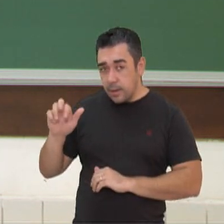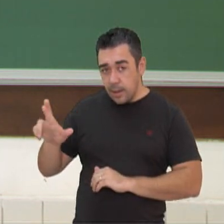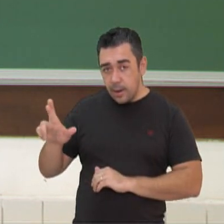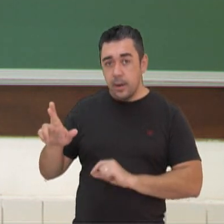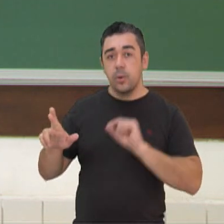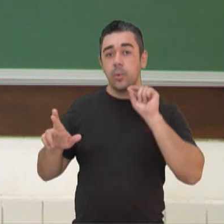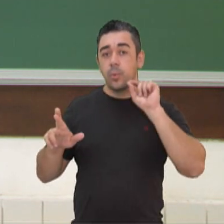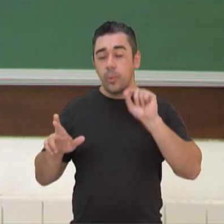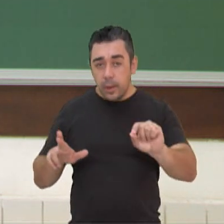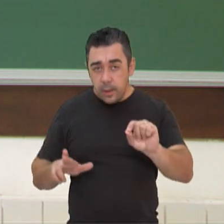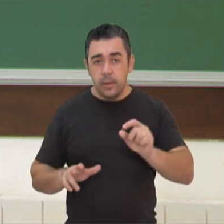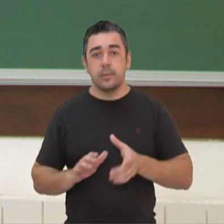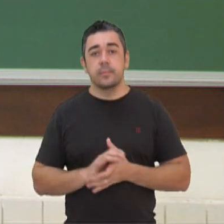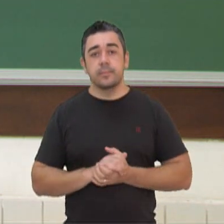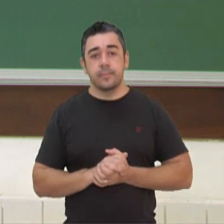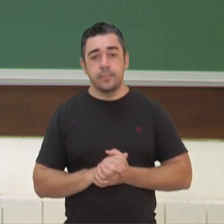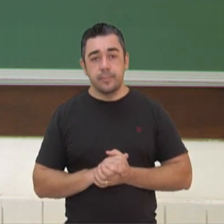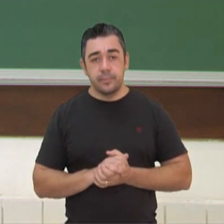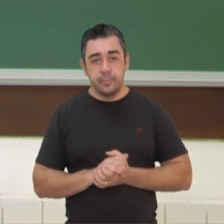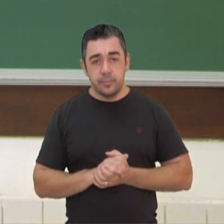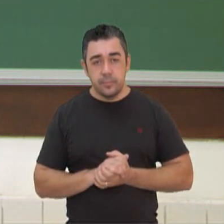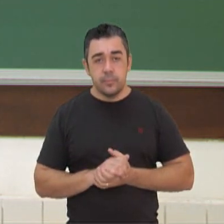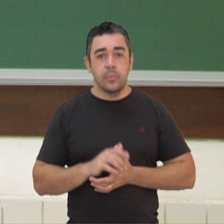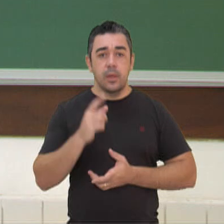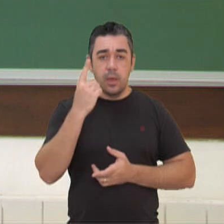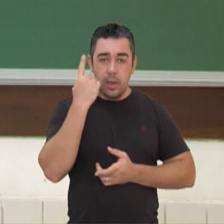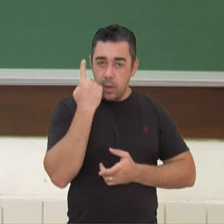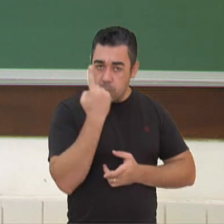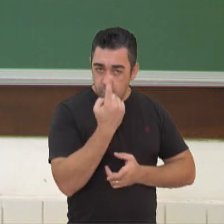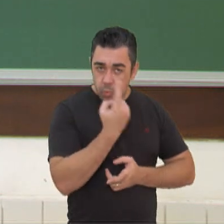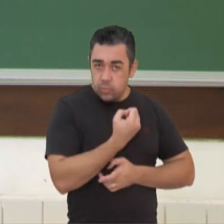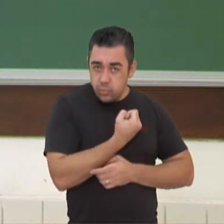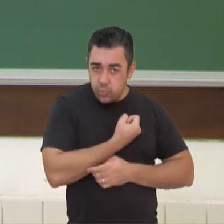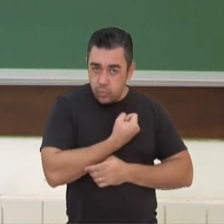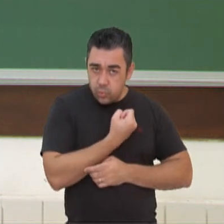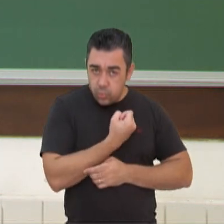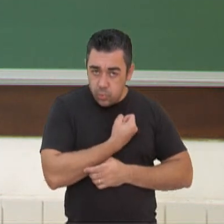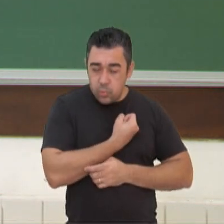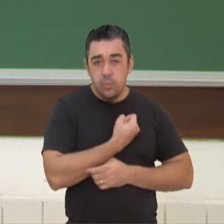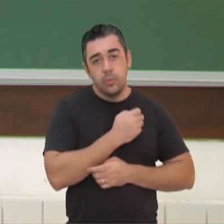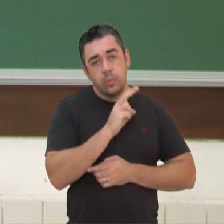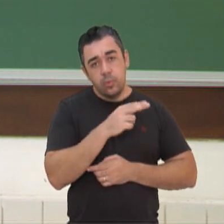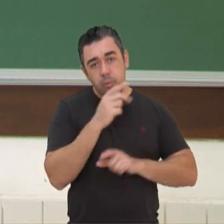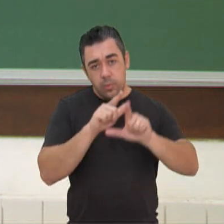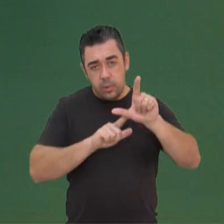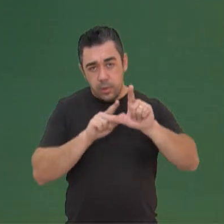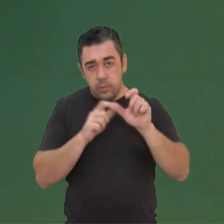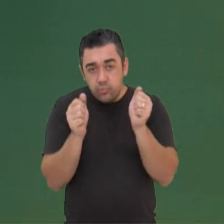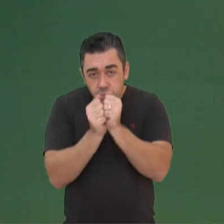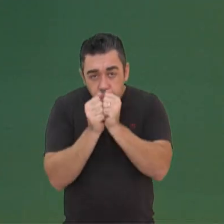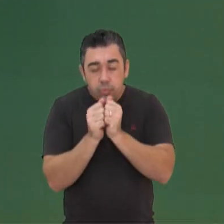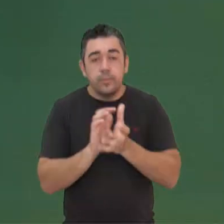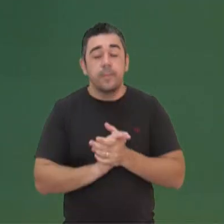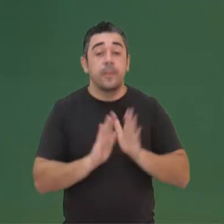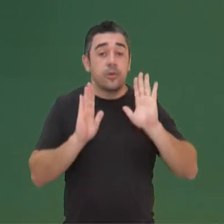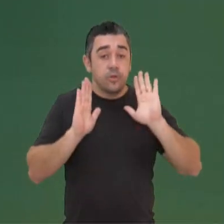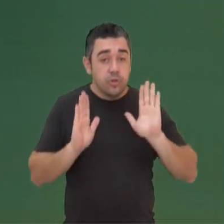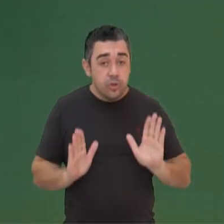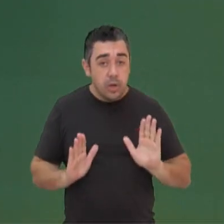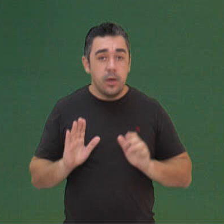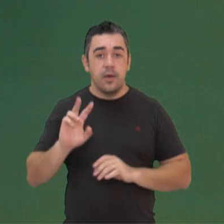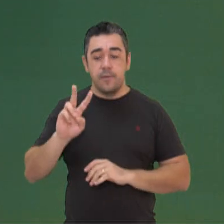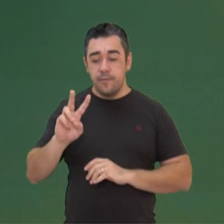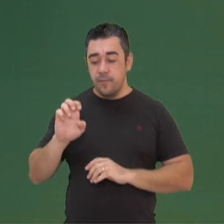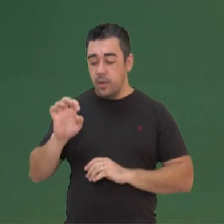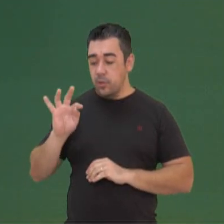grandeza que é representada apenas por um valor e por uma unidade. Já a grandeza vetorial, além de um